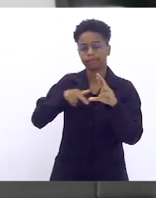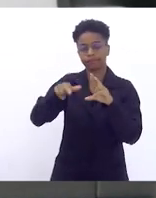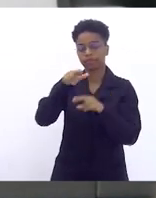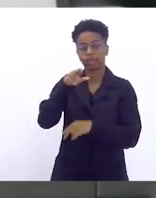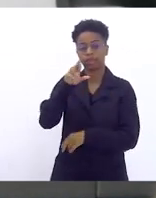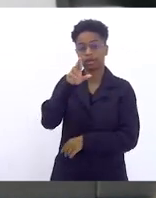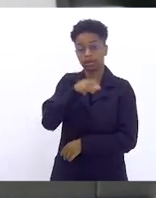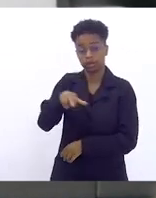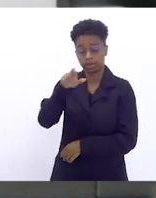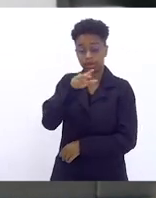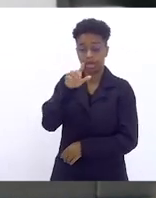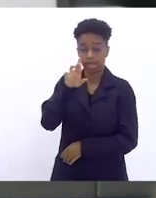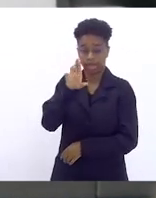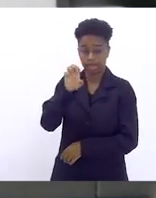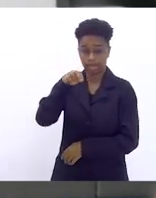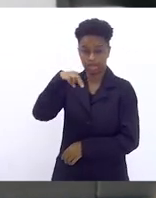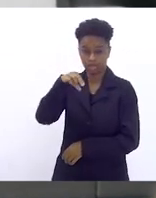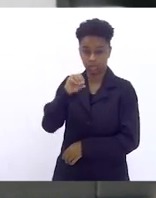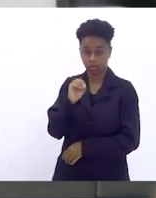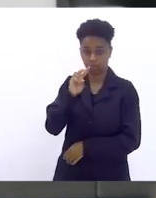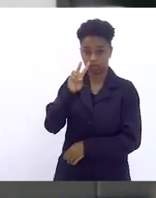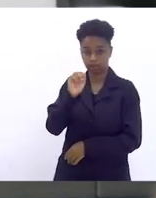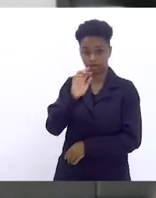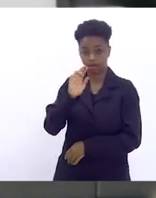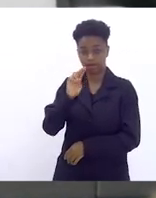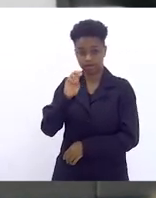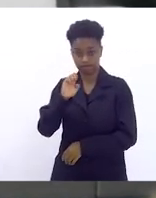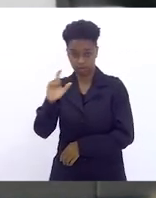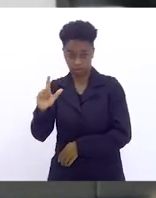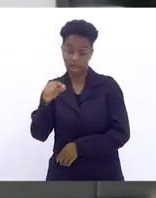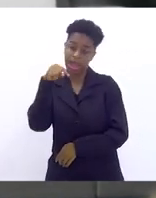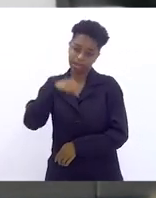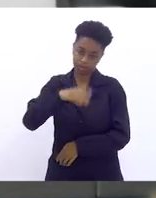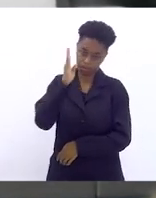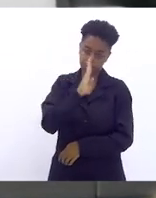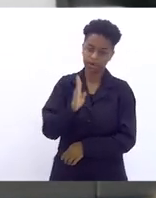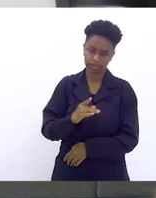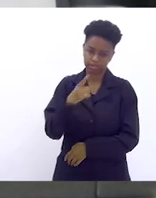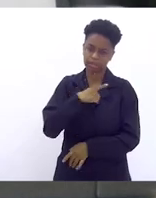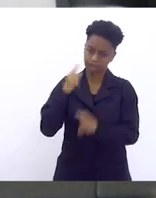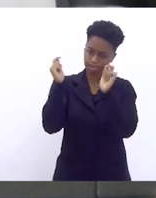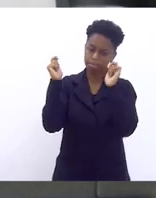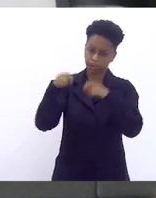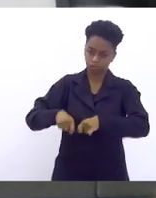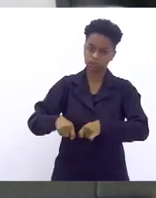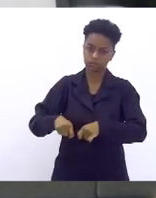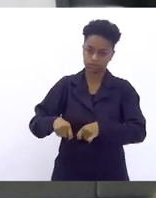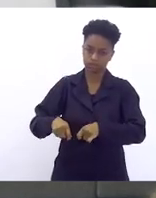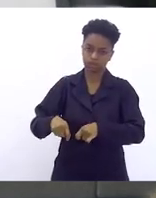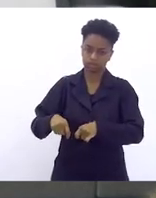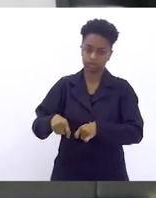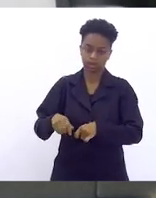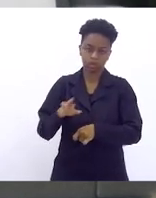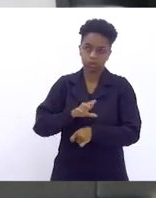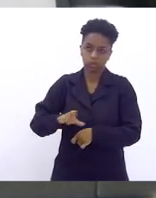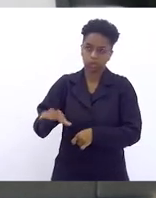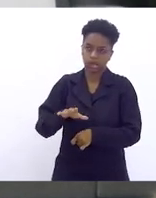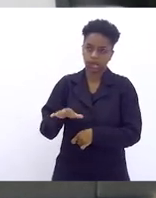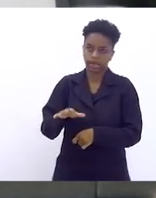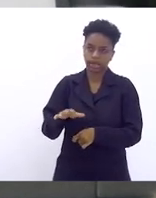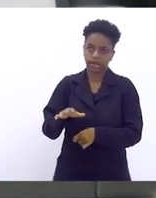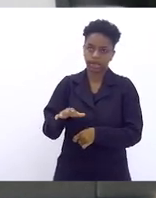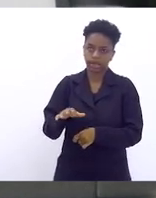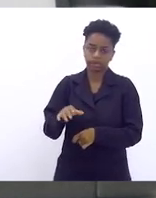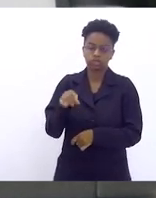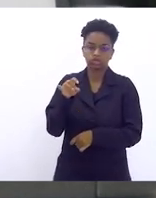graças a Deus tem uma capacidade de ter ou seja tem um potencial não só é o país